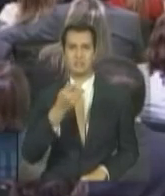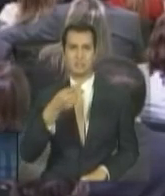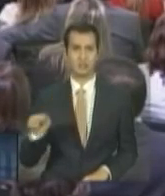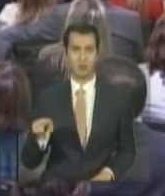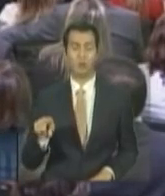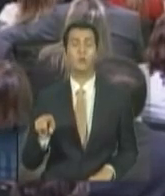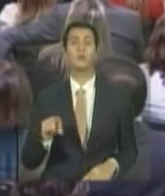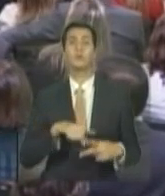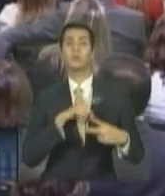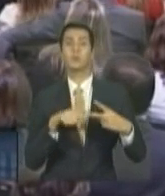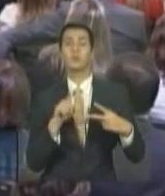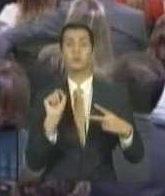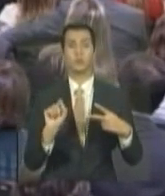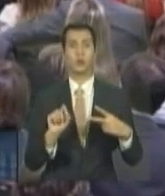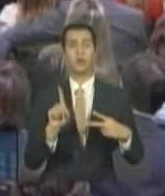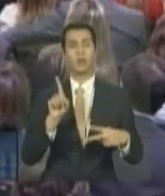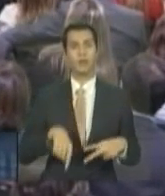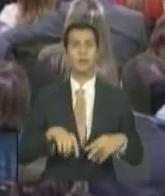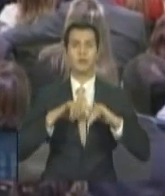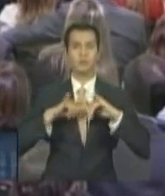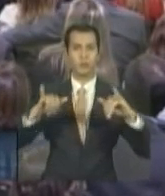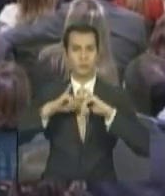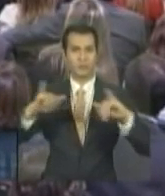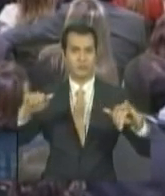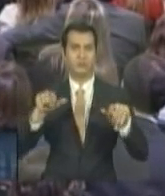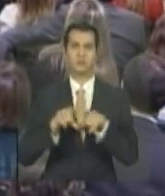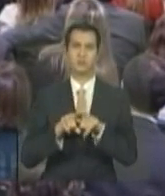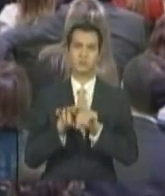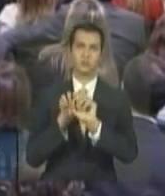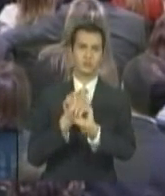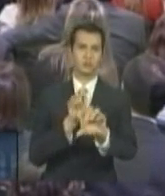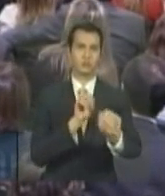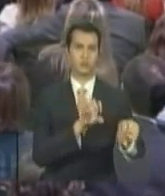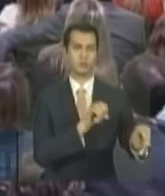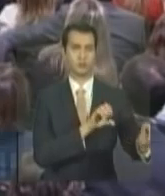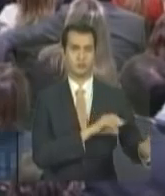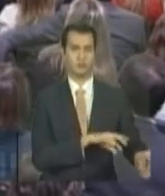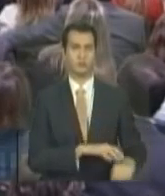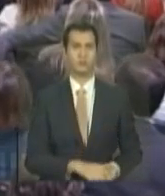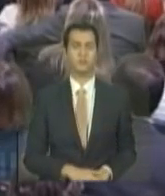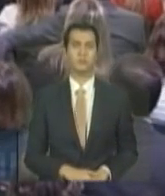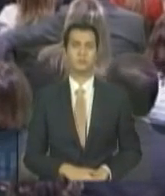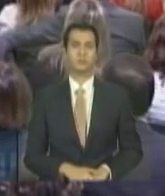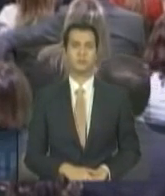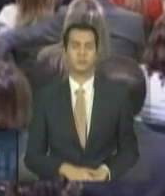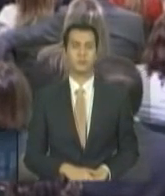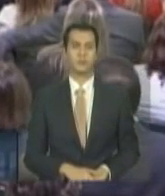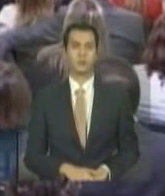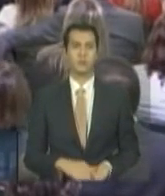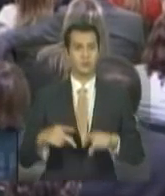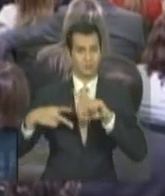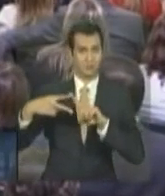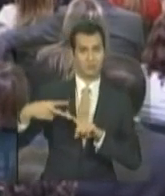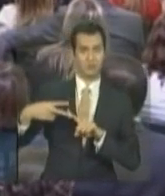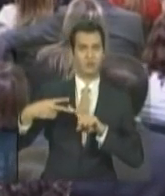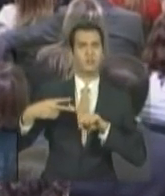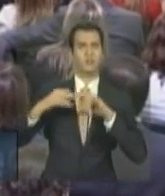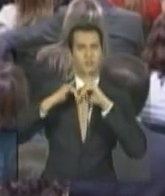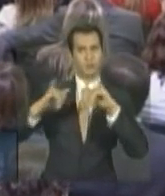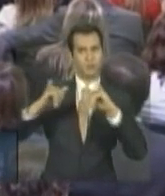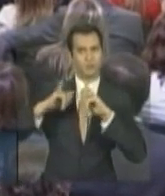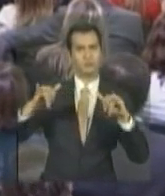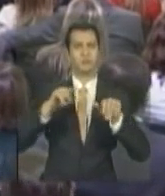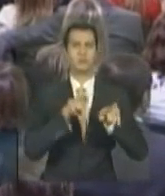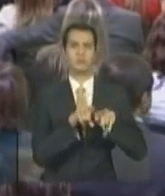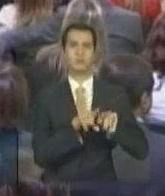necessariamente informação e educação. Esse binômio que faz com que as pessoas